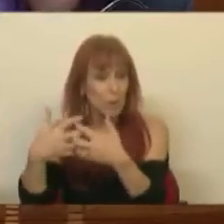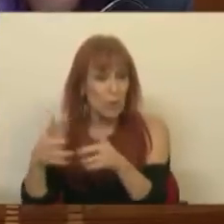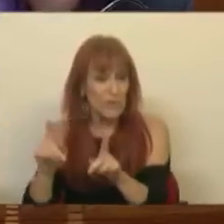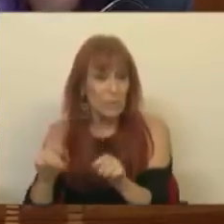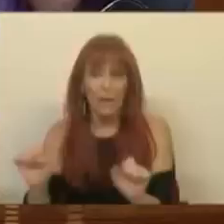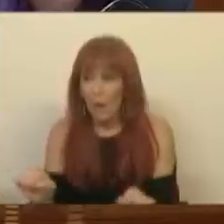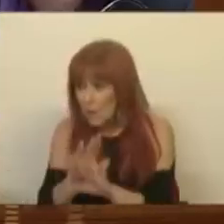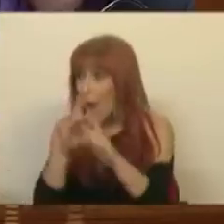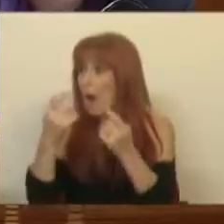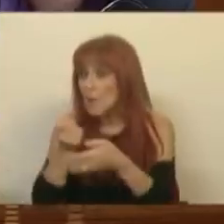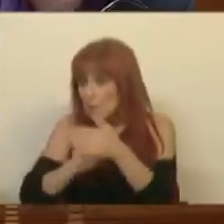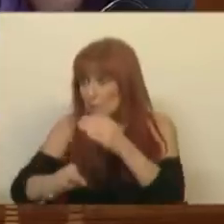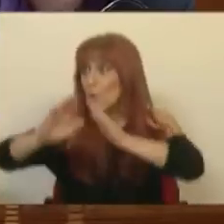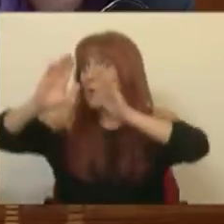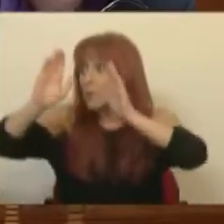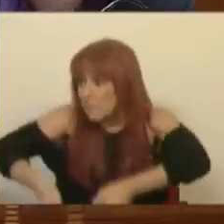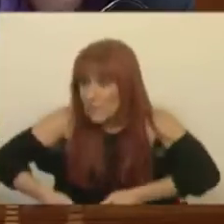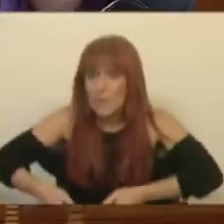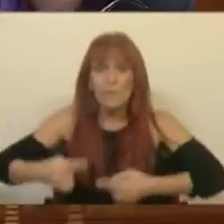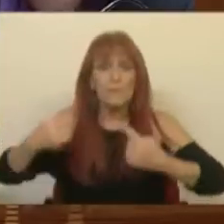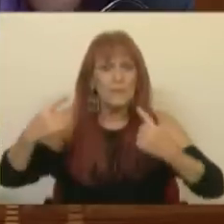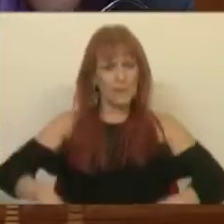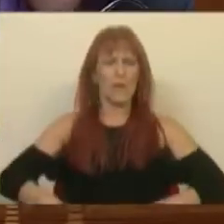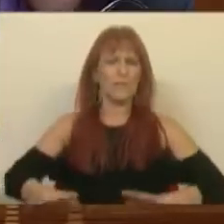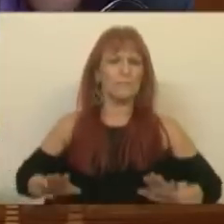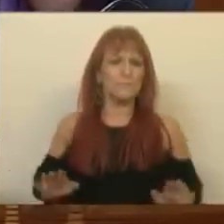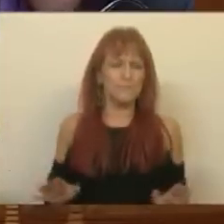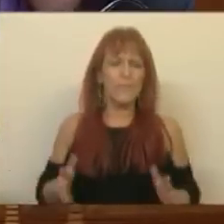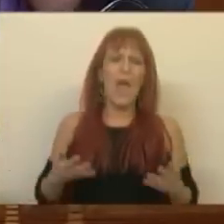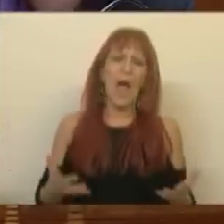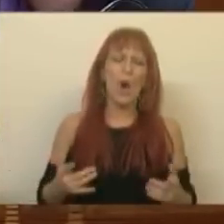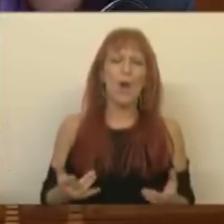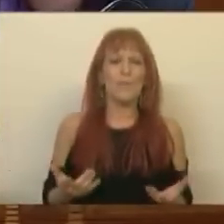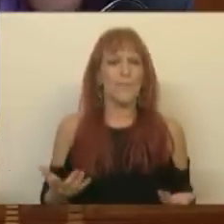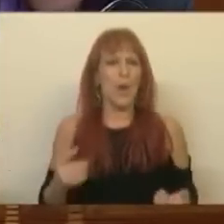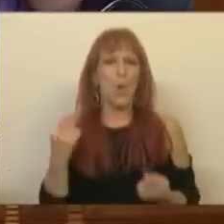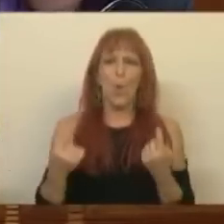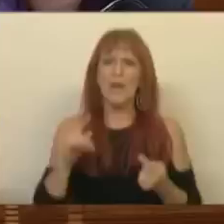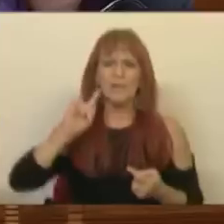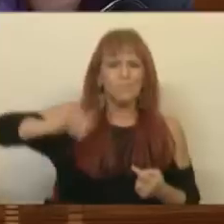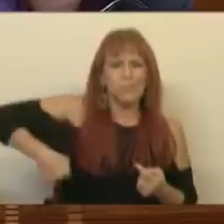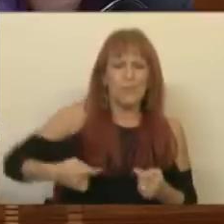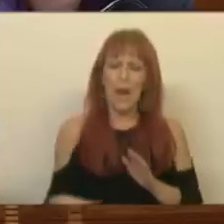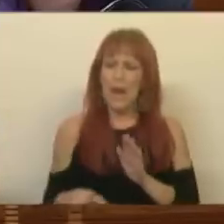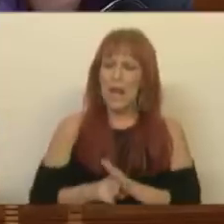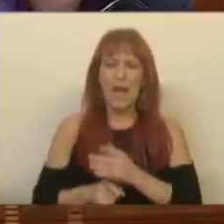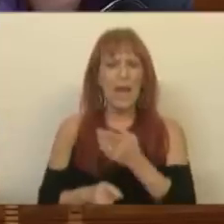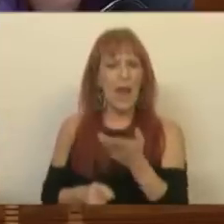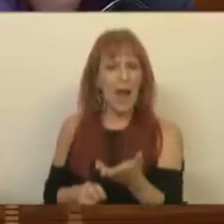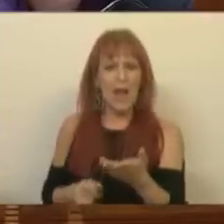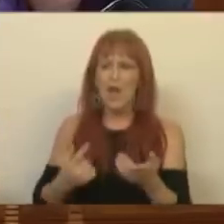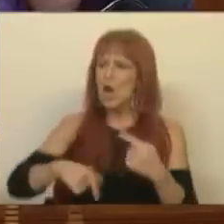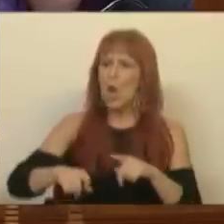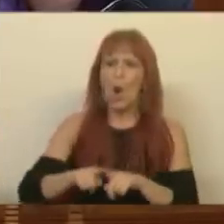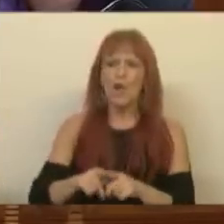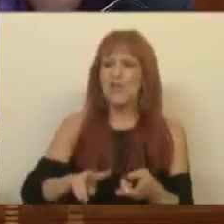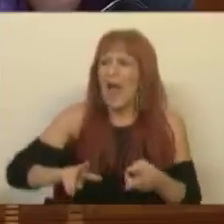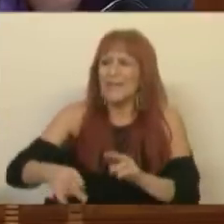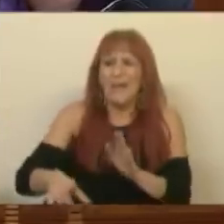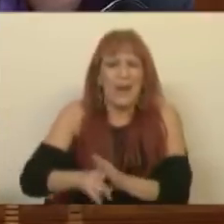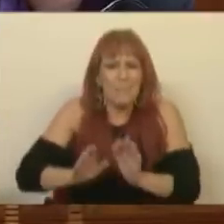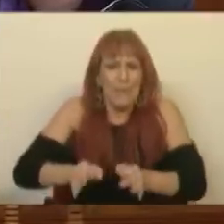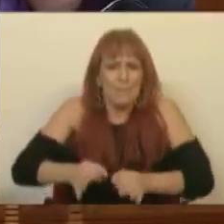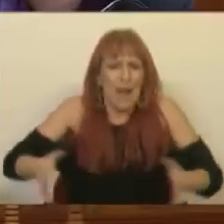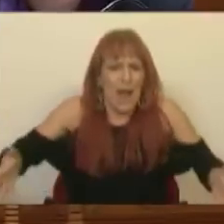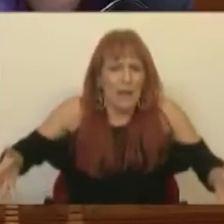é evidente que tinha devia ter devolvido agora cada vez que há uma violação da Lei nós não temos que alterar essa